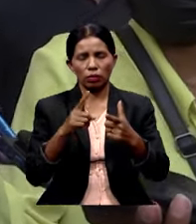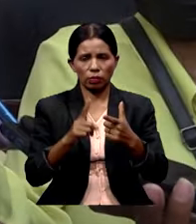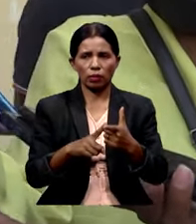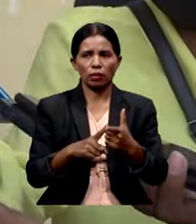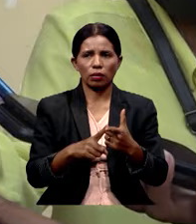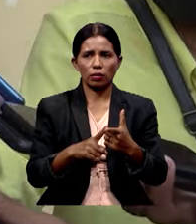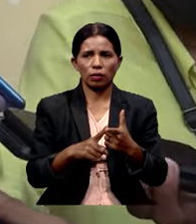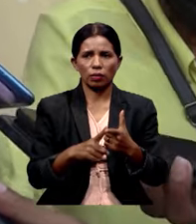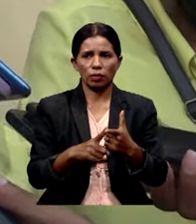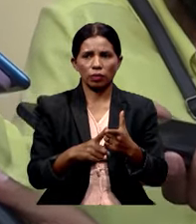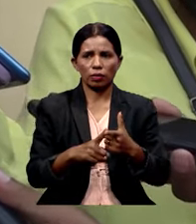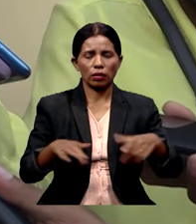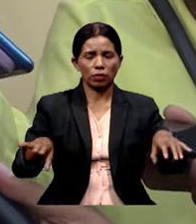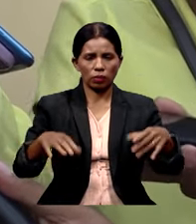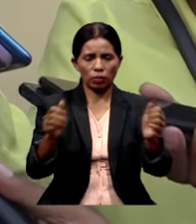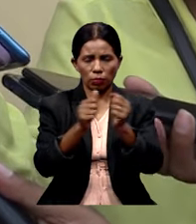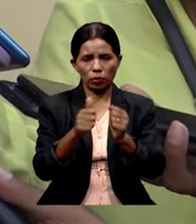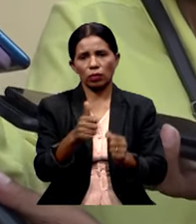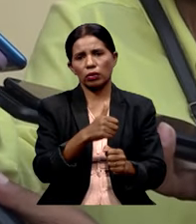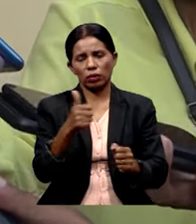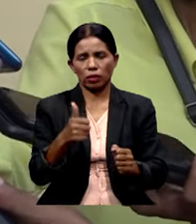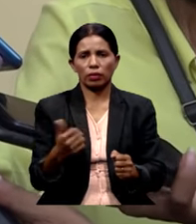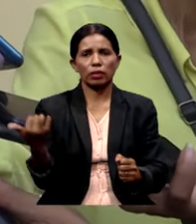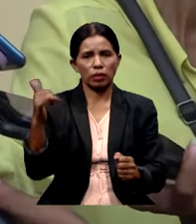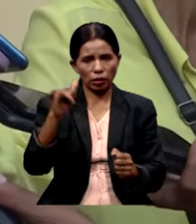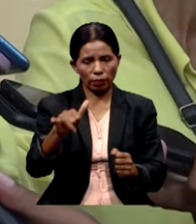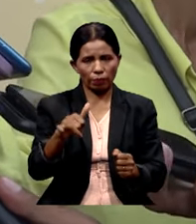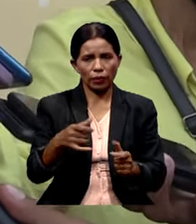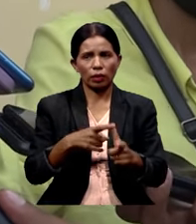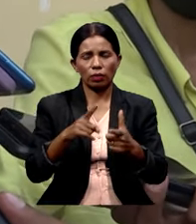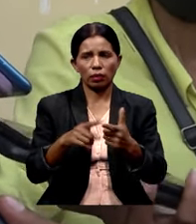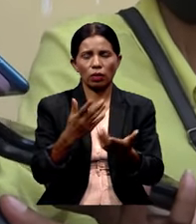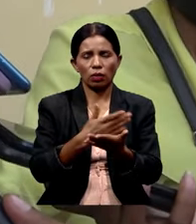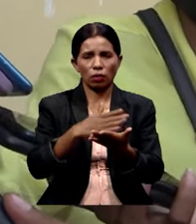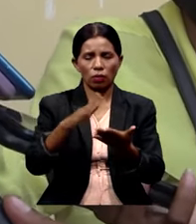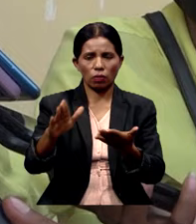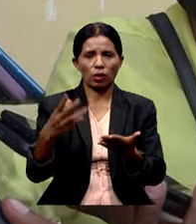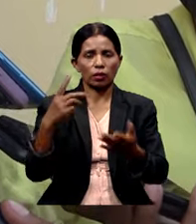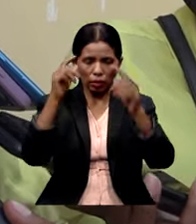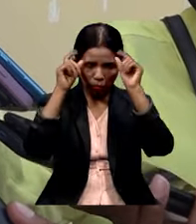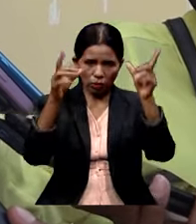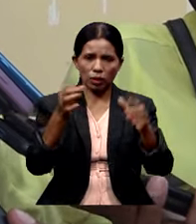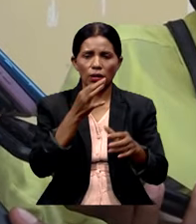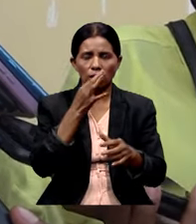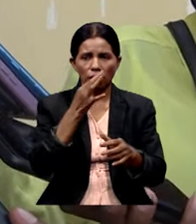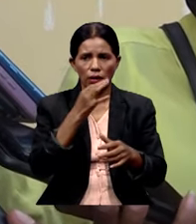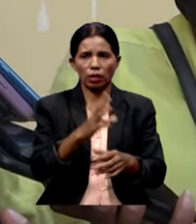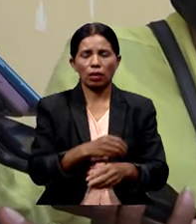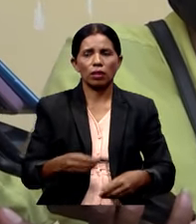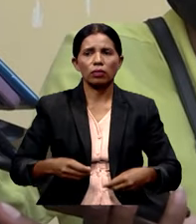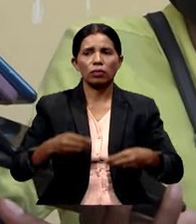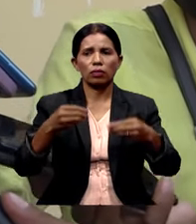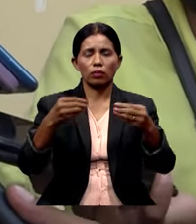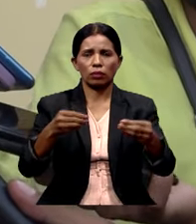tem serviço a muito com ele. E da pali, e da prioridade só a produto local significa hoje incentiva a produção